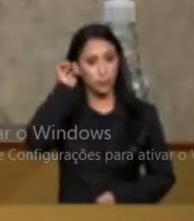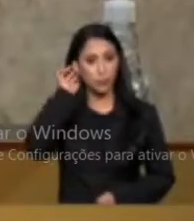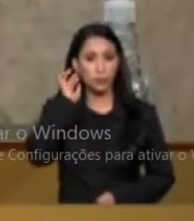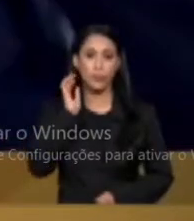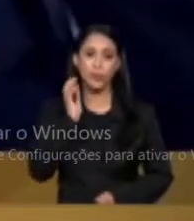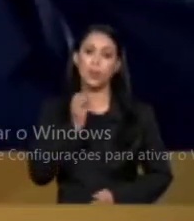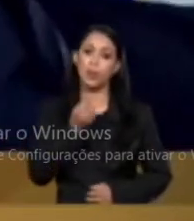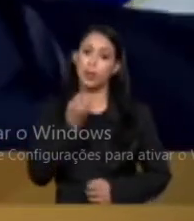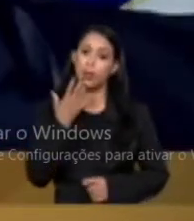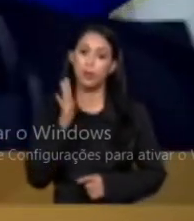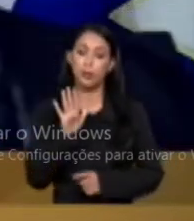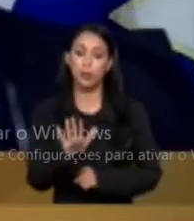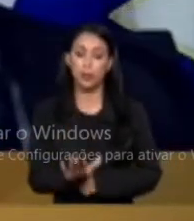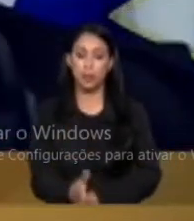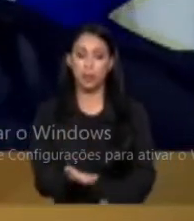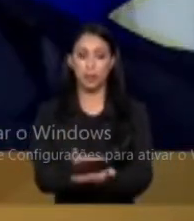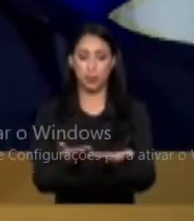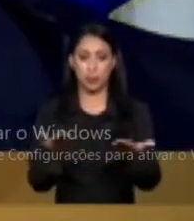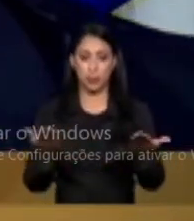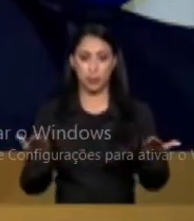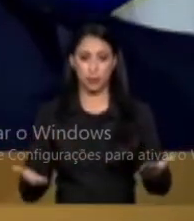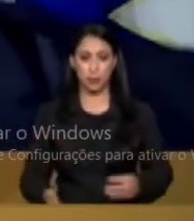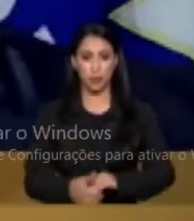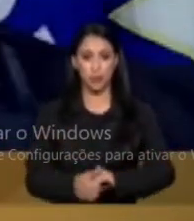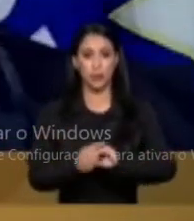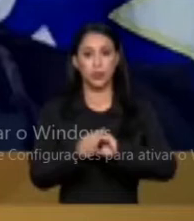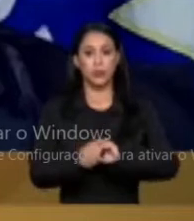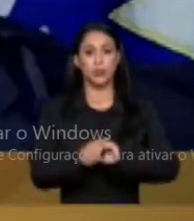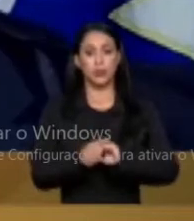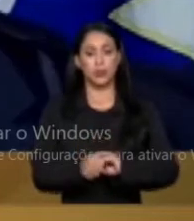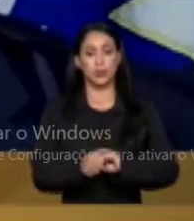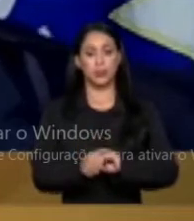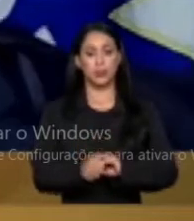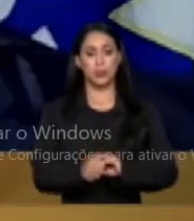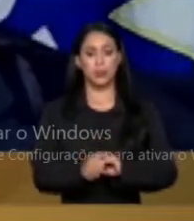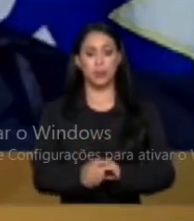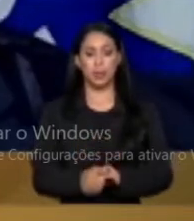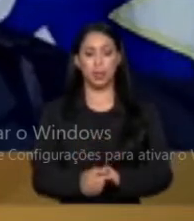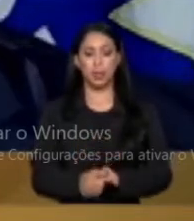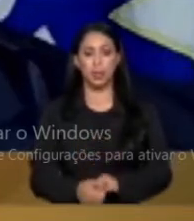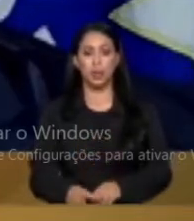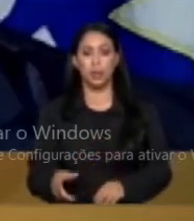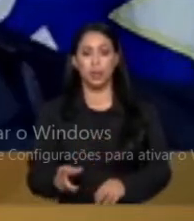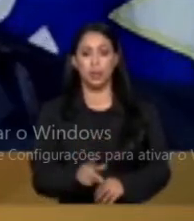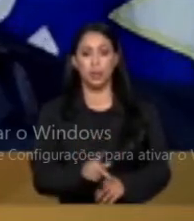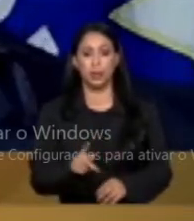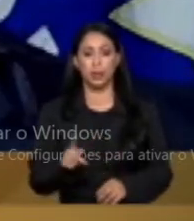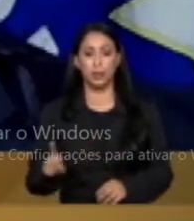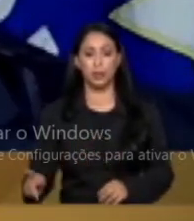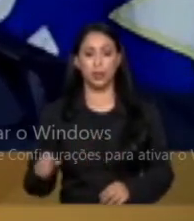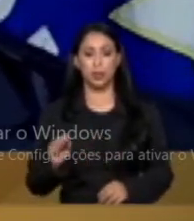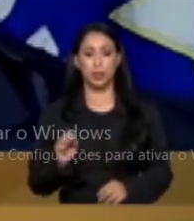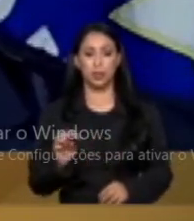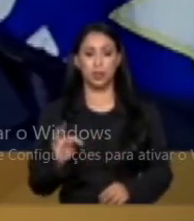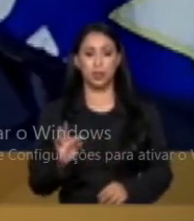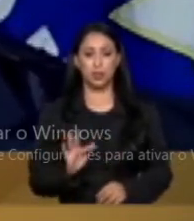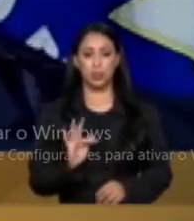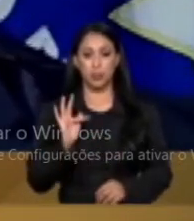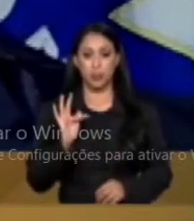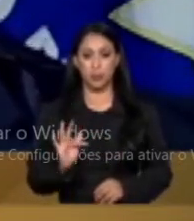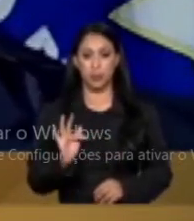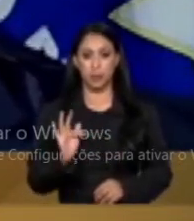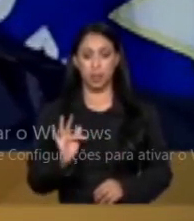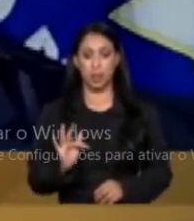Boa tarde a todas e a todos. Cumprimento o excelentíssimo senhor presidente da Suprema Corte